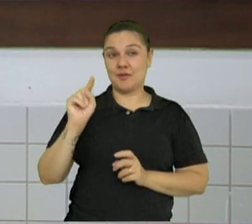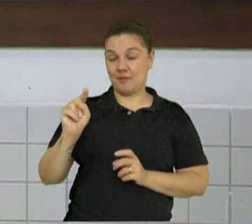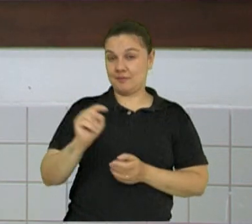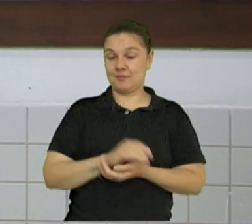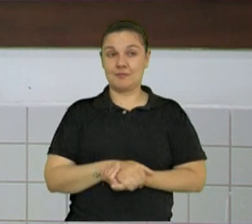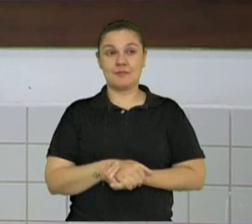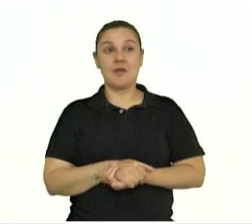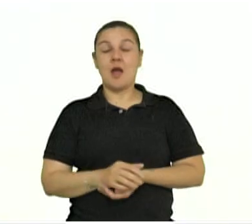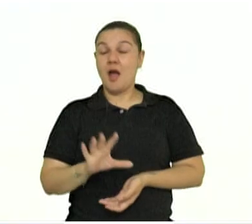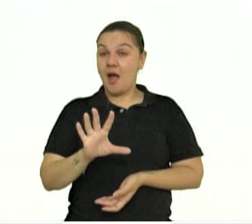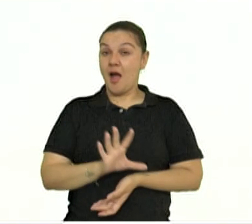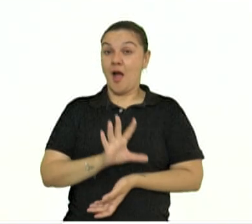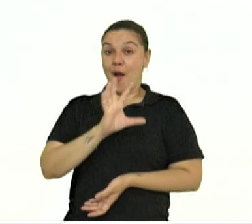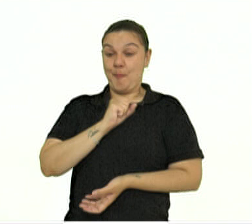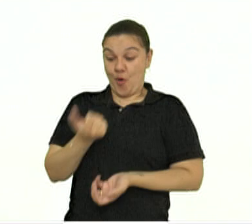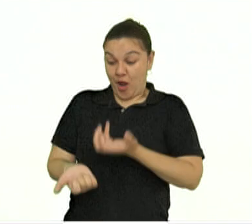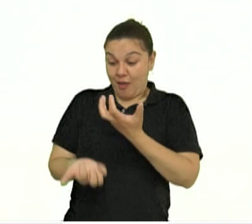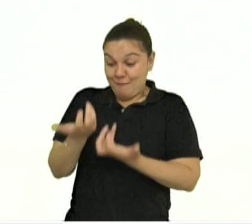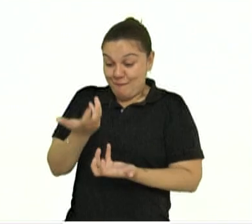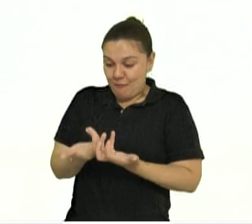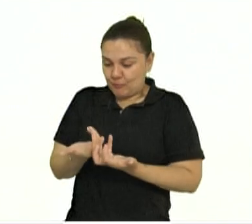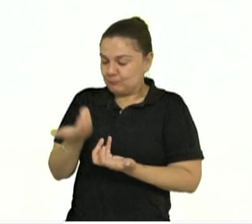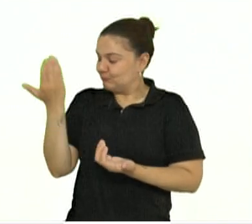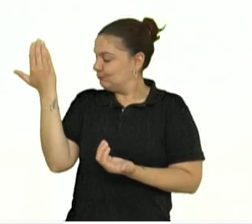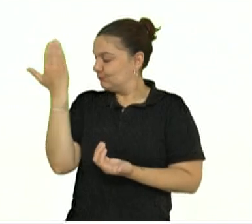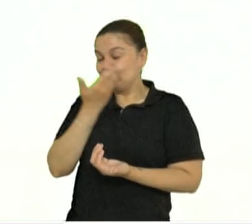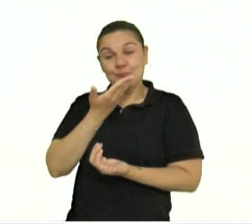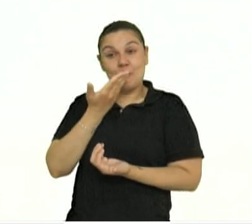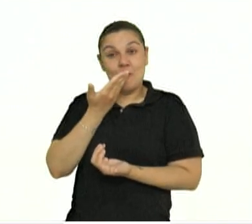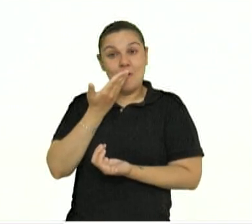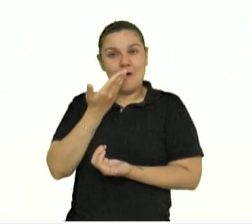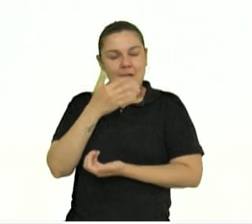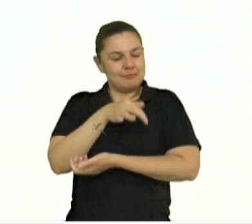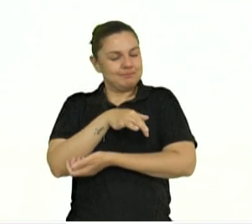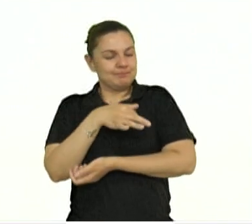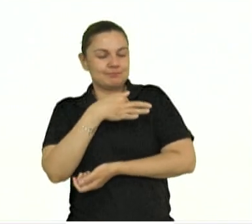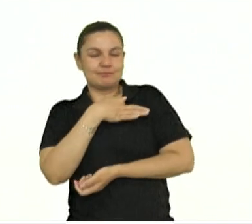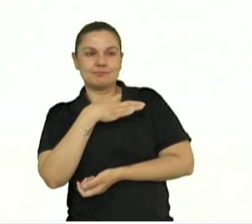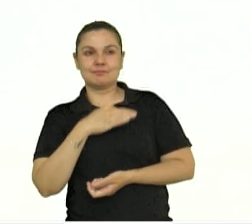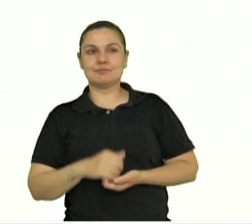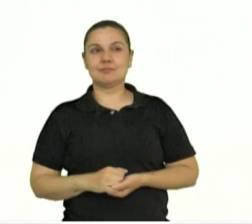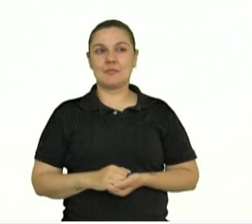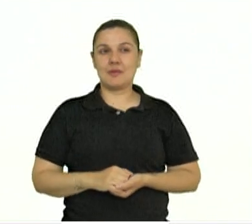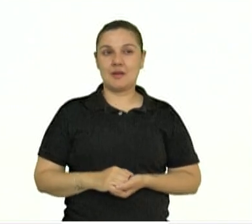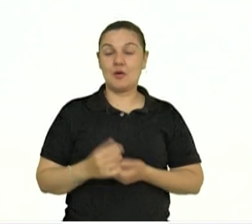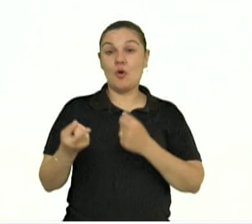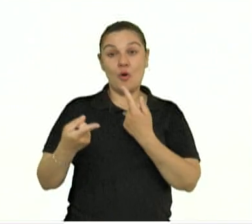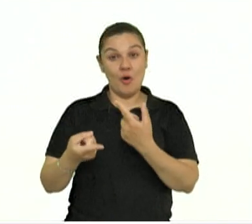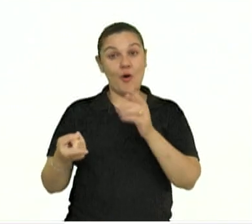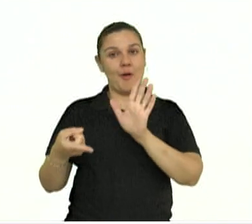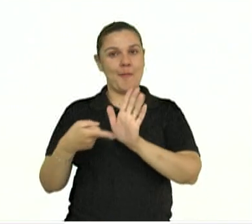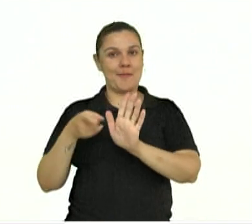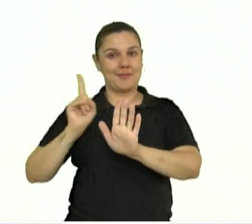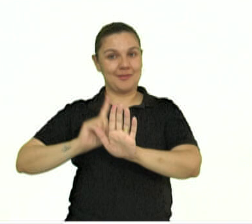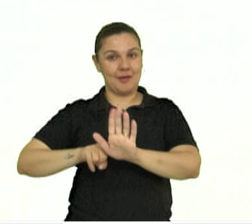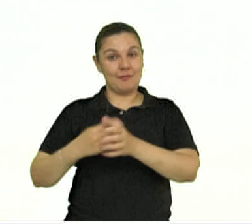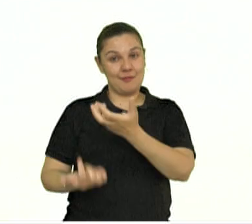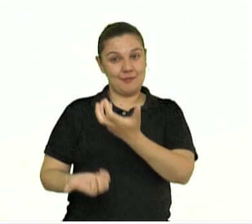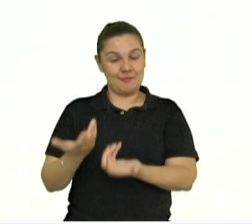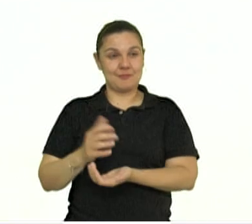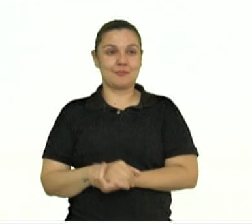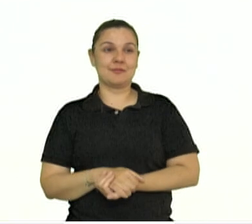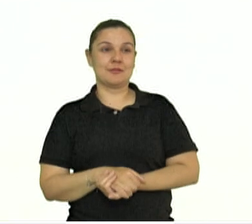vocês, ó, amor é um fogo que arde sem se ver. Olha só, ali está usando a metáfora do fogo,